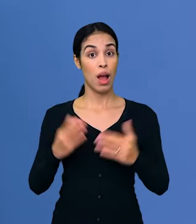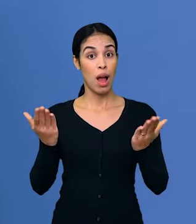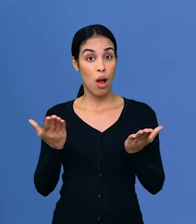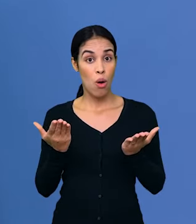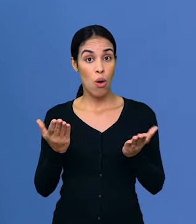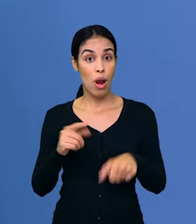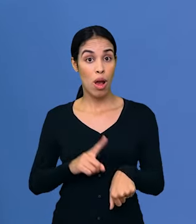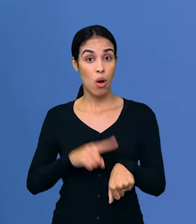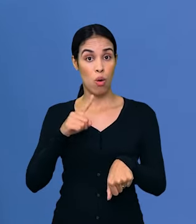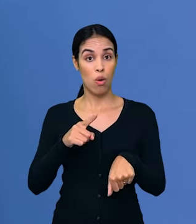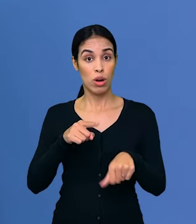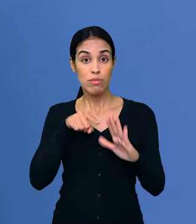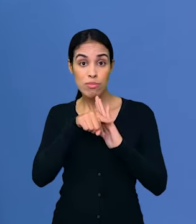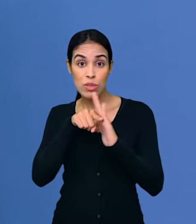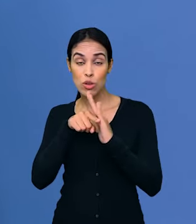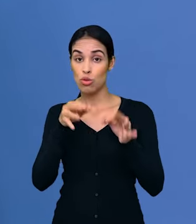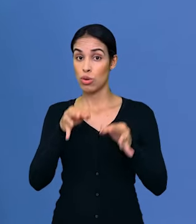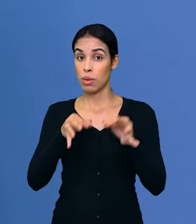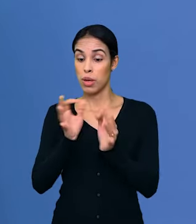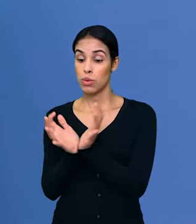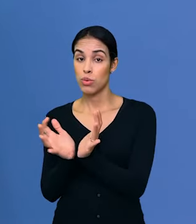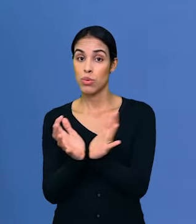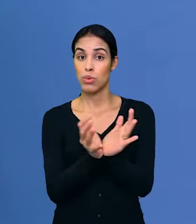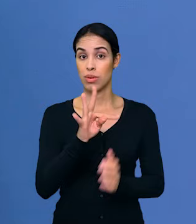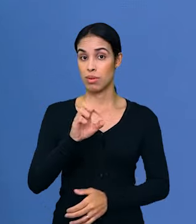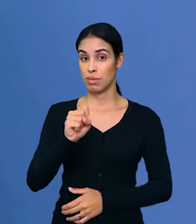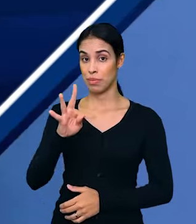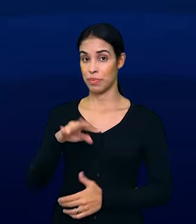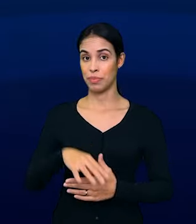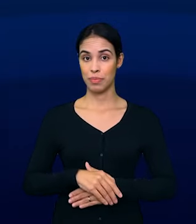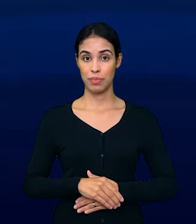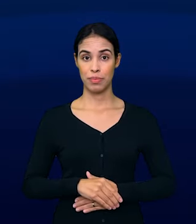Chegou a hora de conferir os julgamentos das turmas do TST.